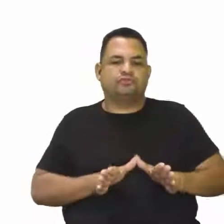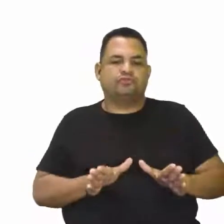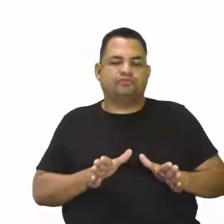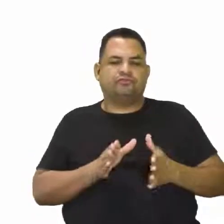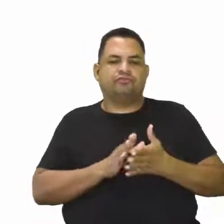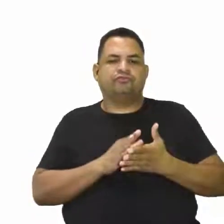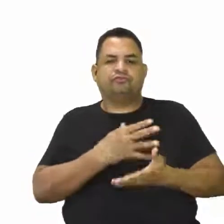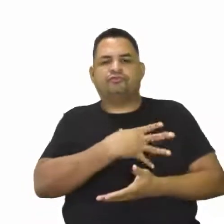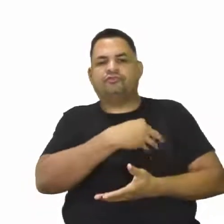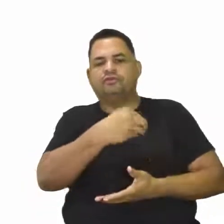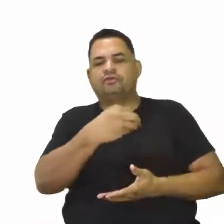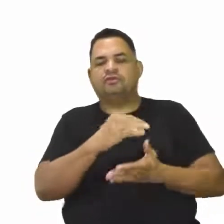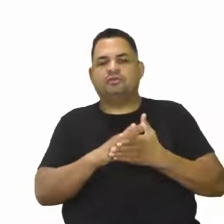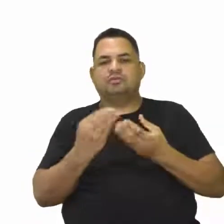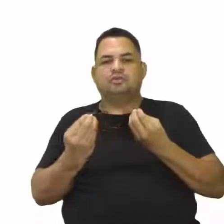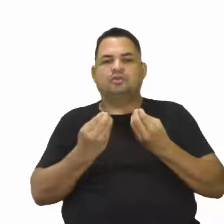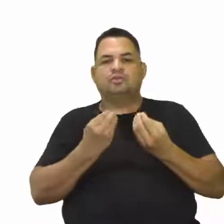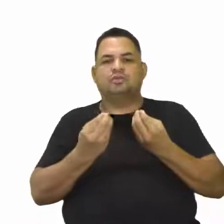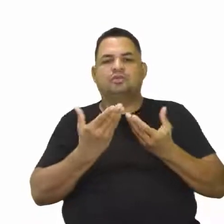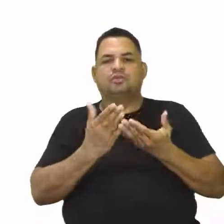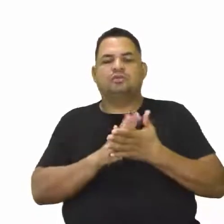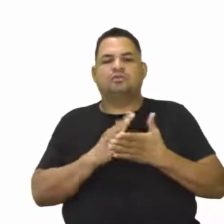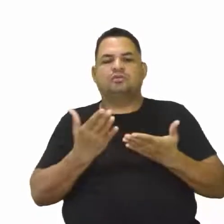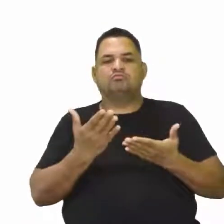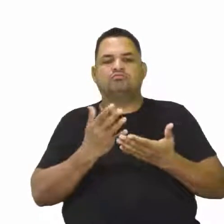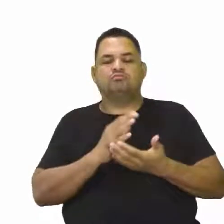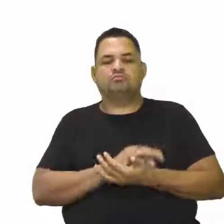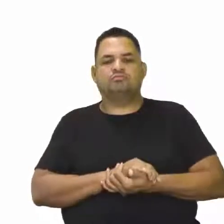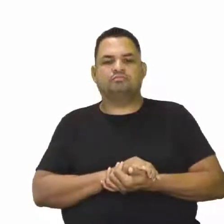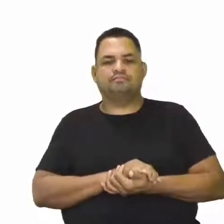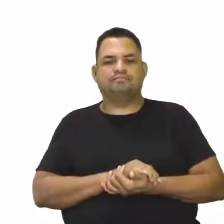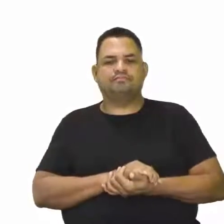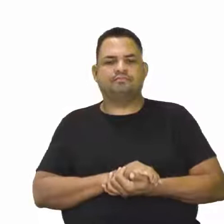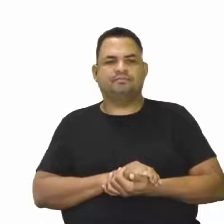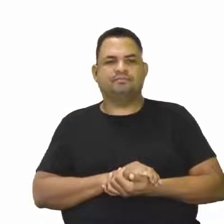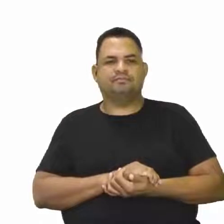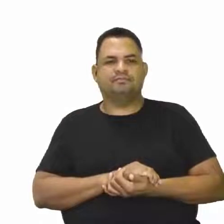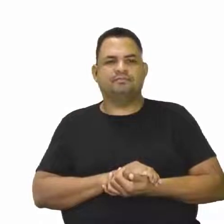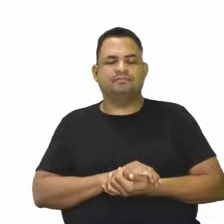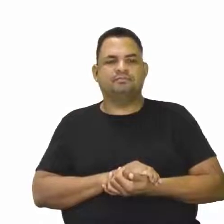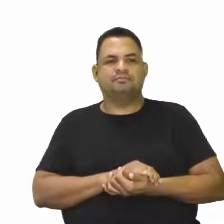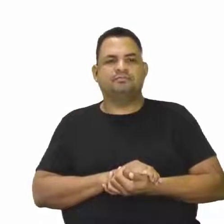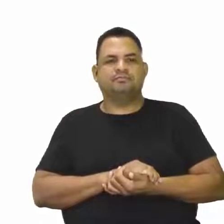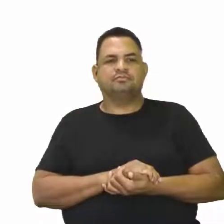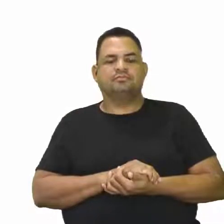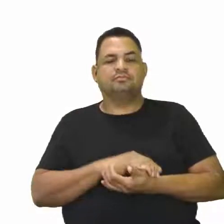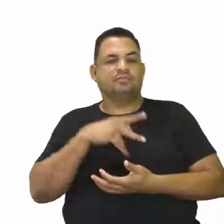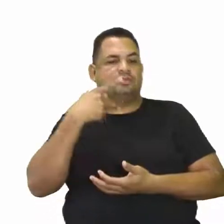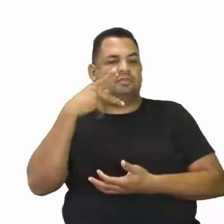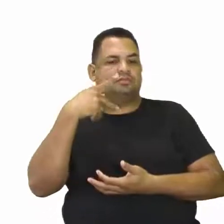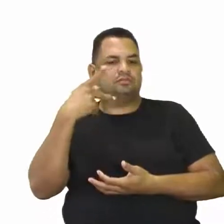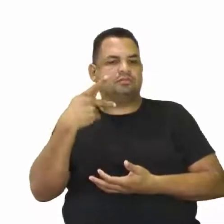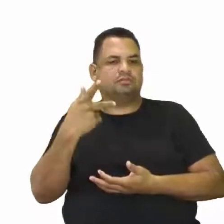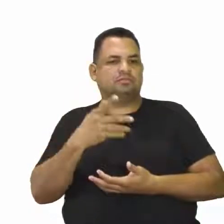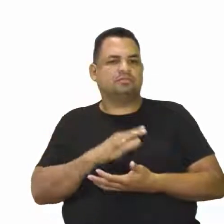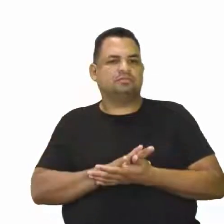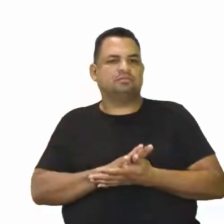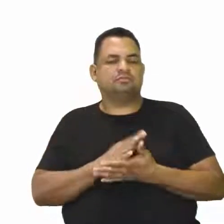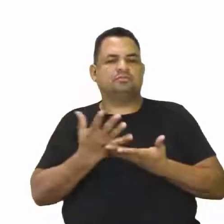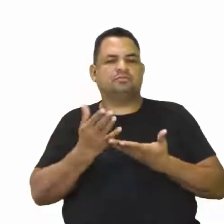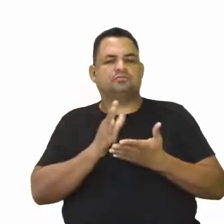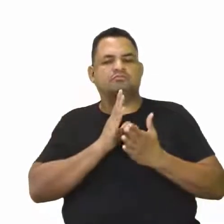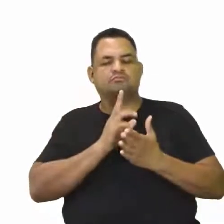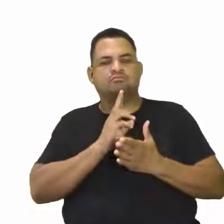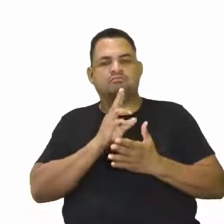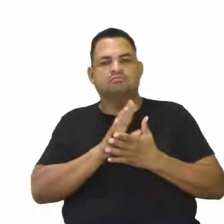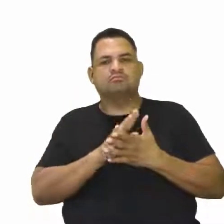não podem acontecer agressões e coisas do tipo. E aí ele fala que em todo o tempo